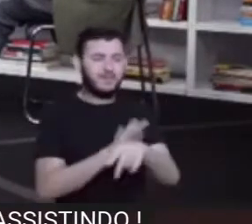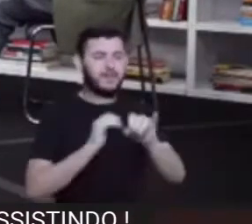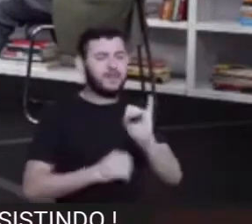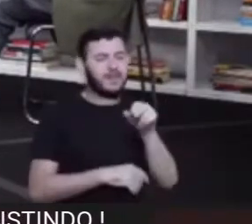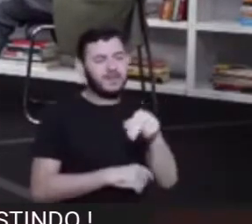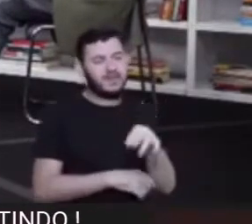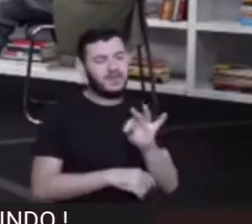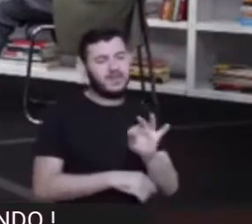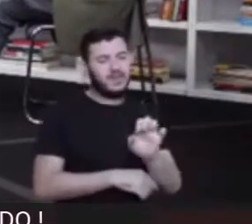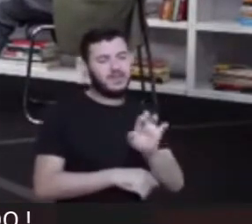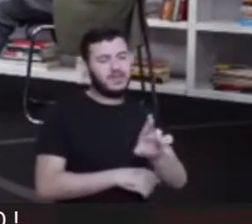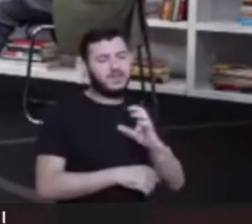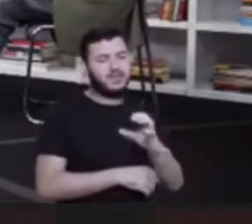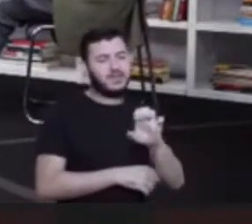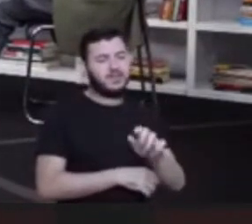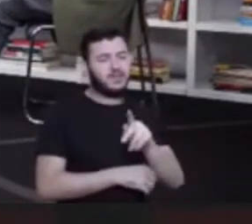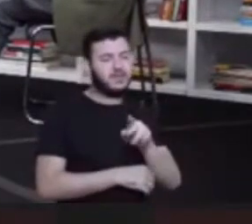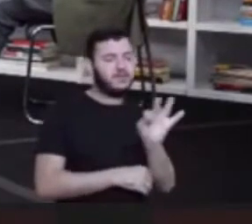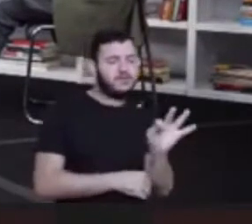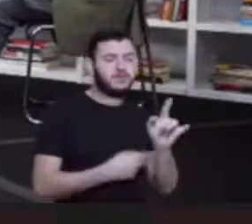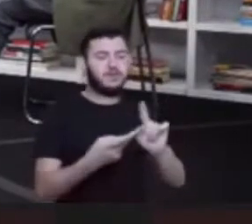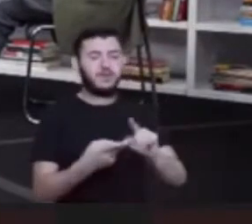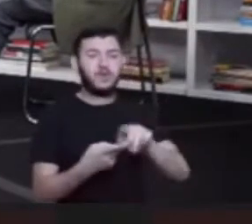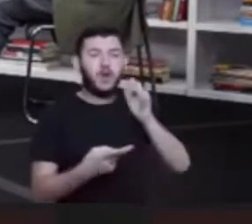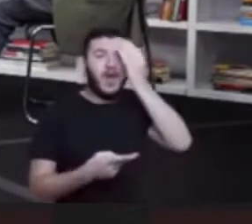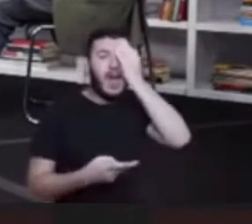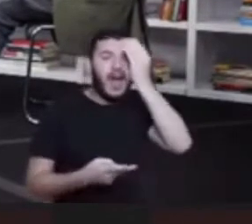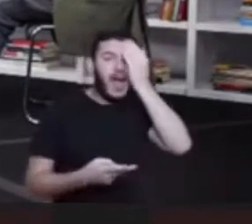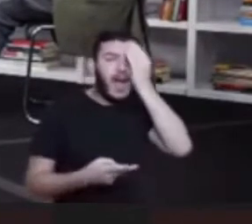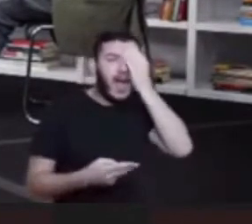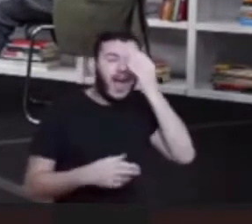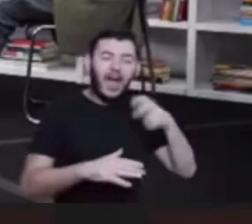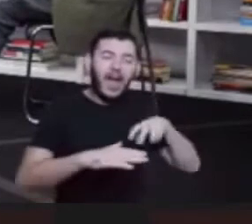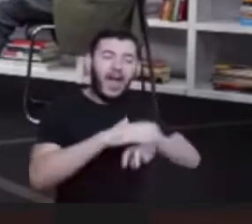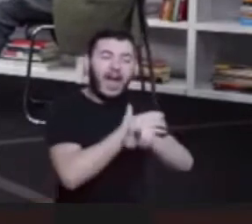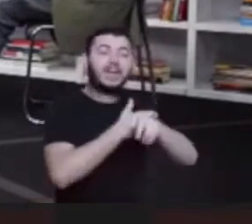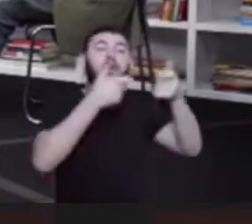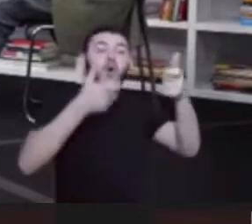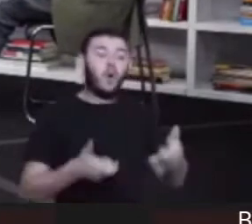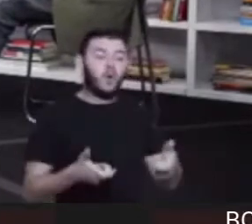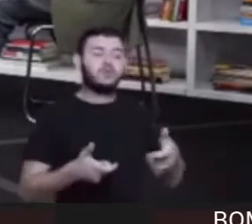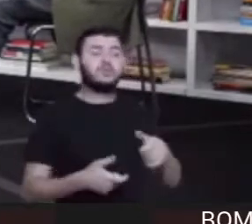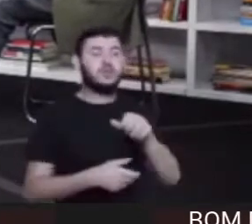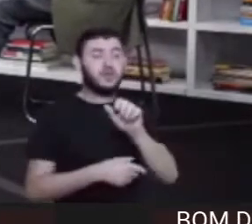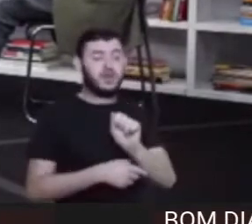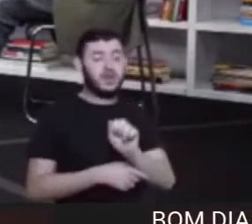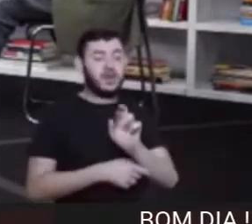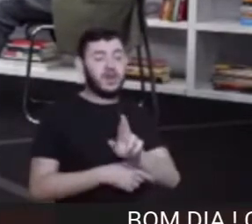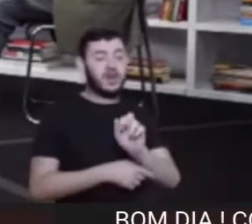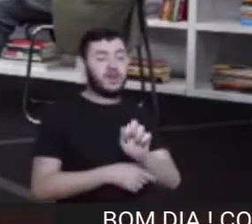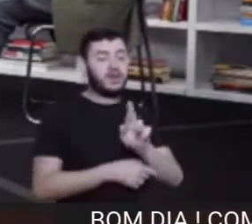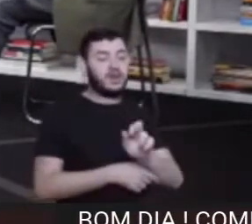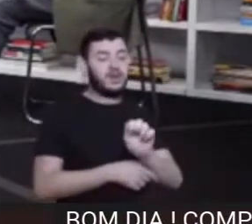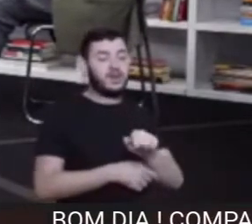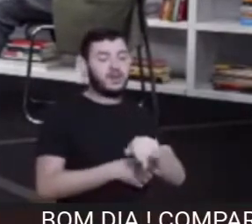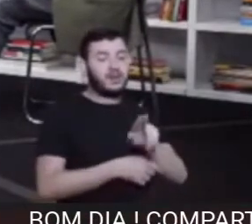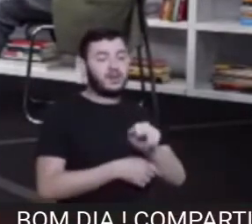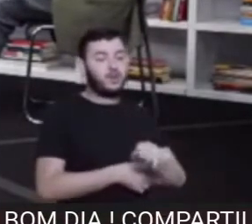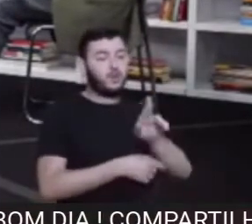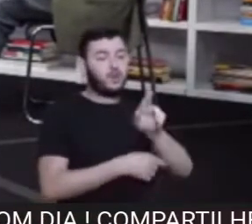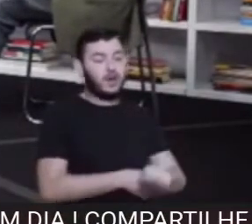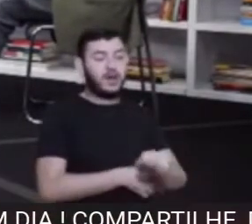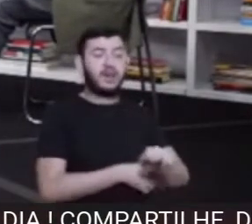pelo hack de Araraquara, estava na minha defesa desde 2016. É verdade, é verdade. Estava na